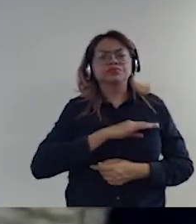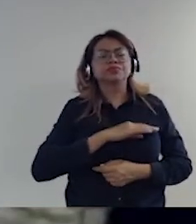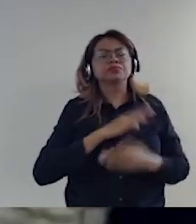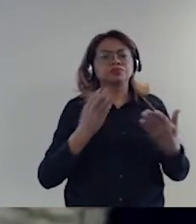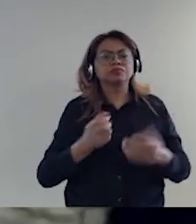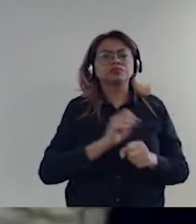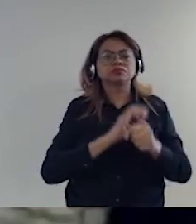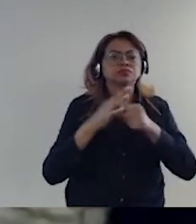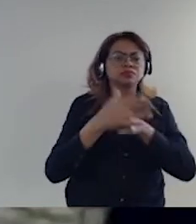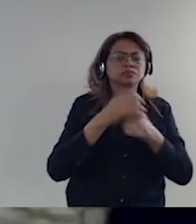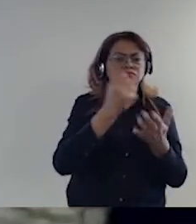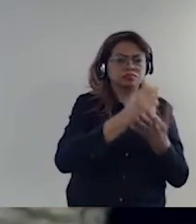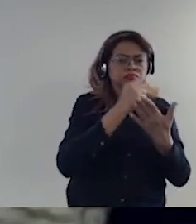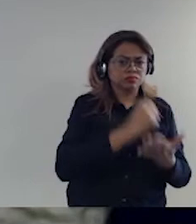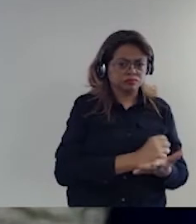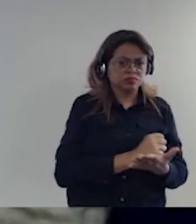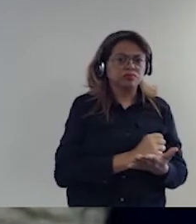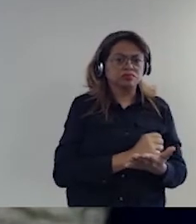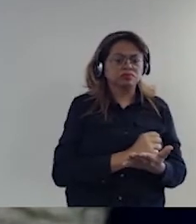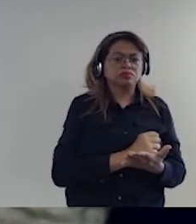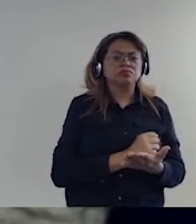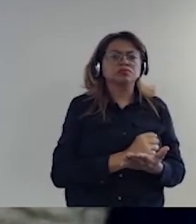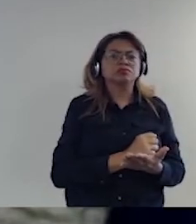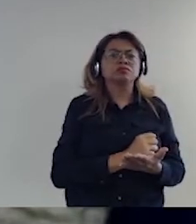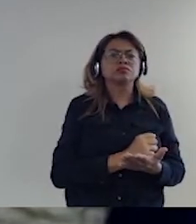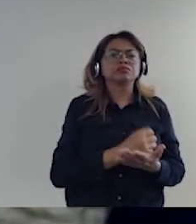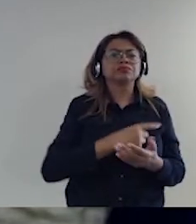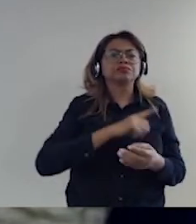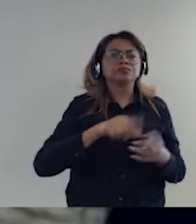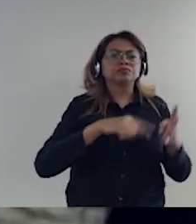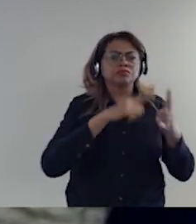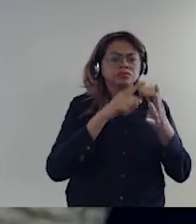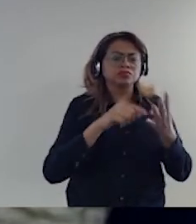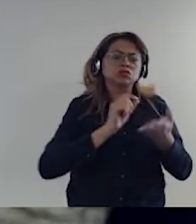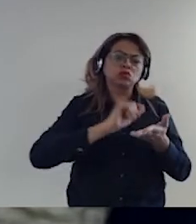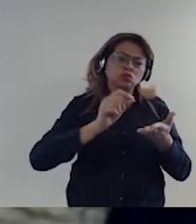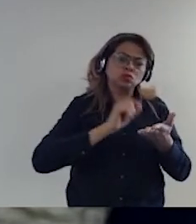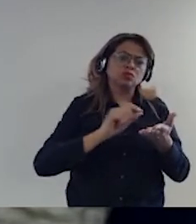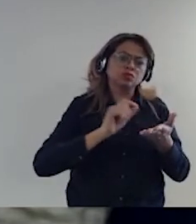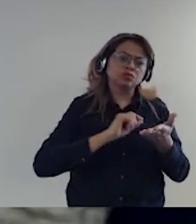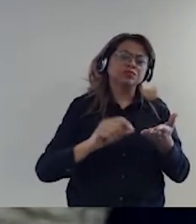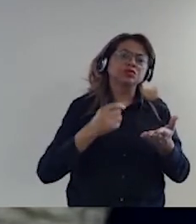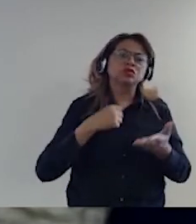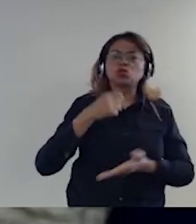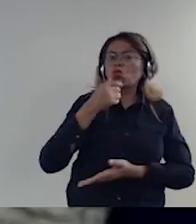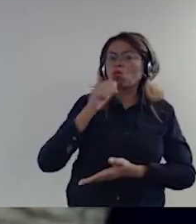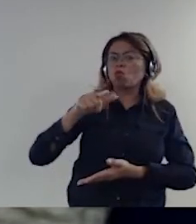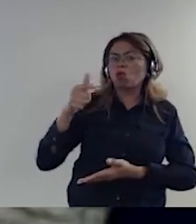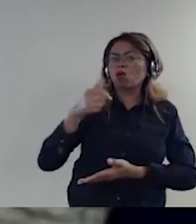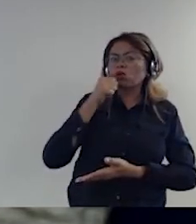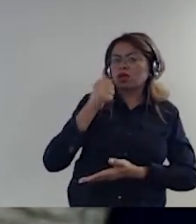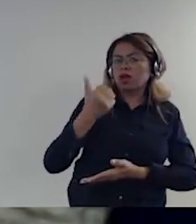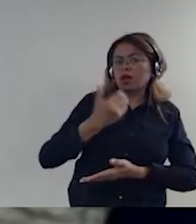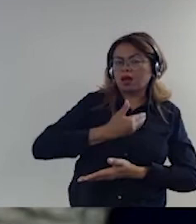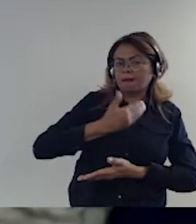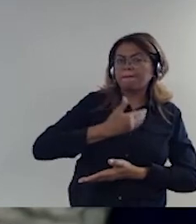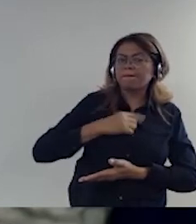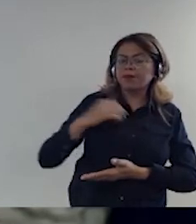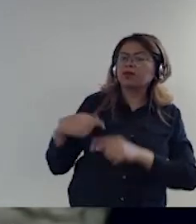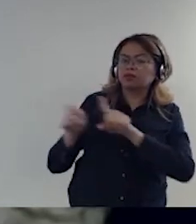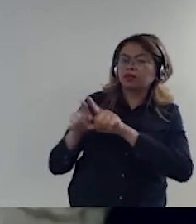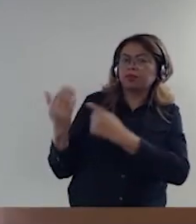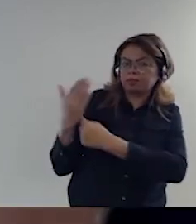nos contratos, que eu escrevi a 4 mãos com a minha tão querida amiga, a professora Gito Martins Costa, a quem